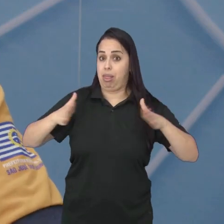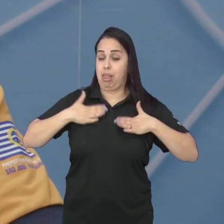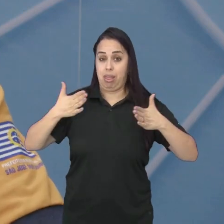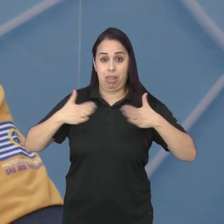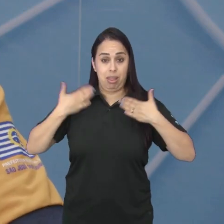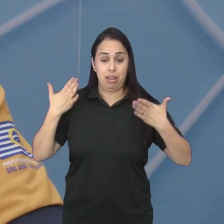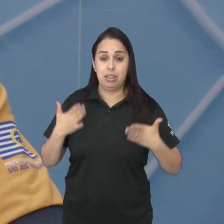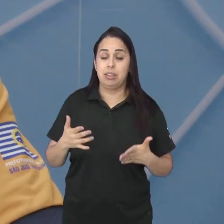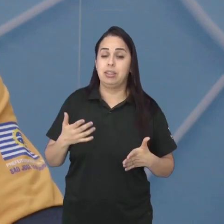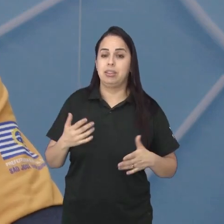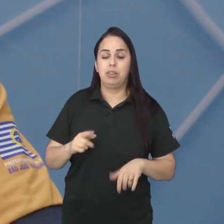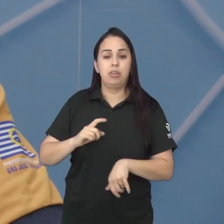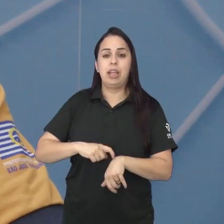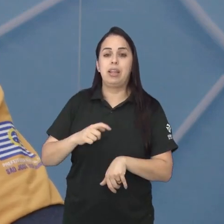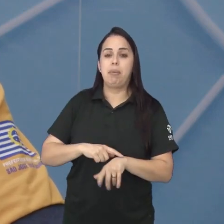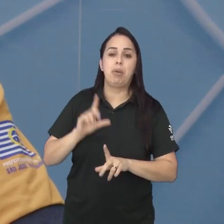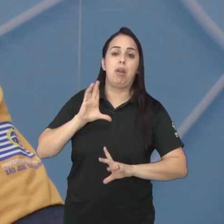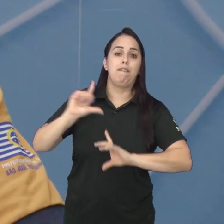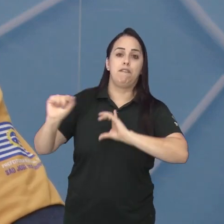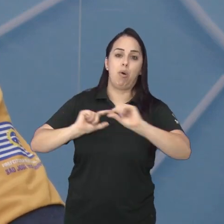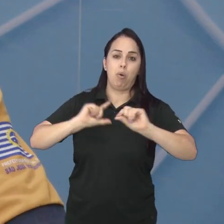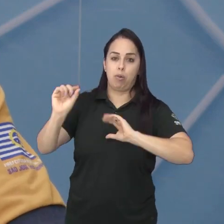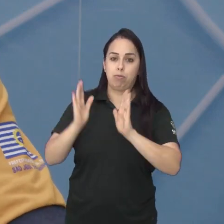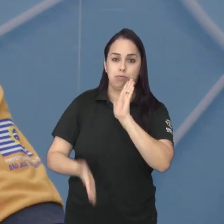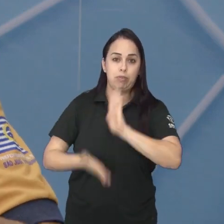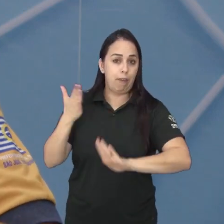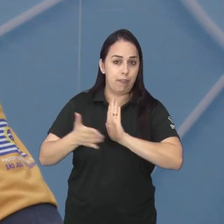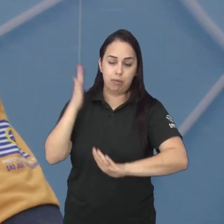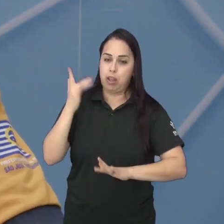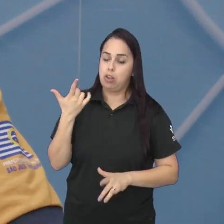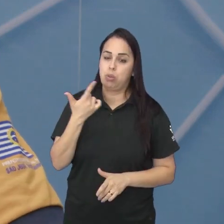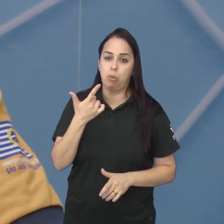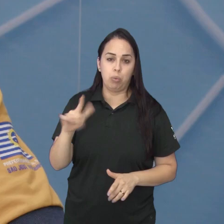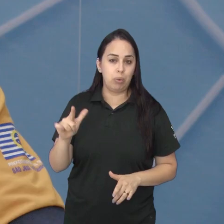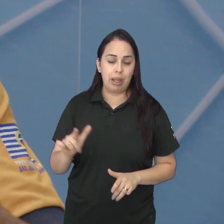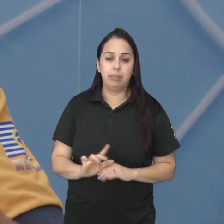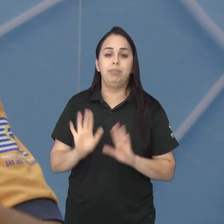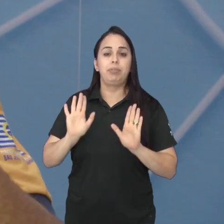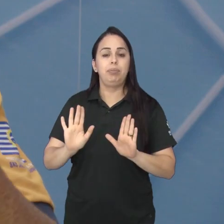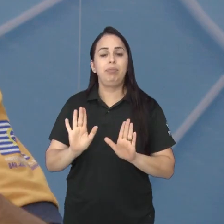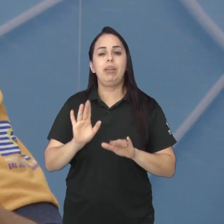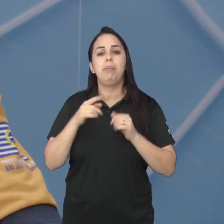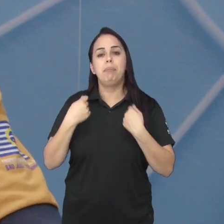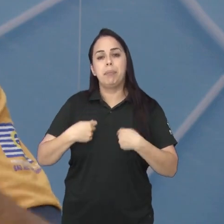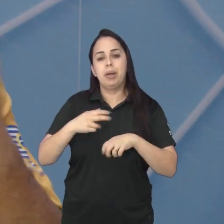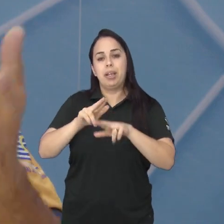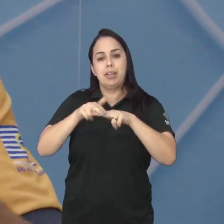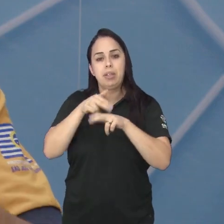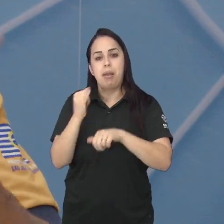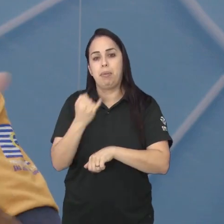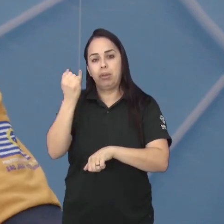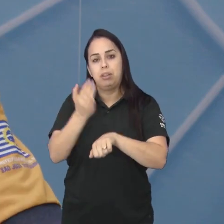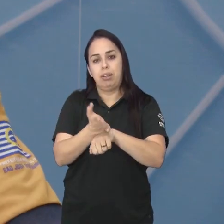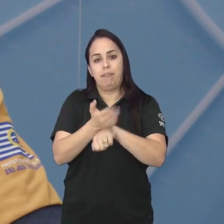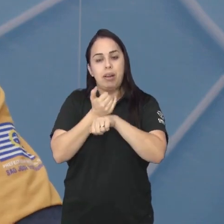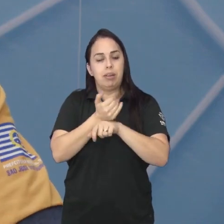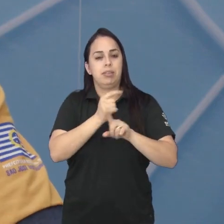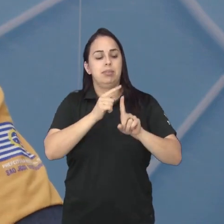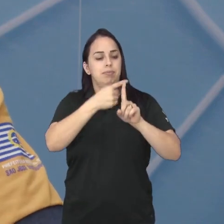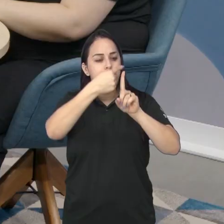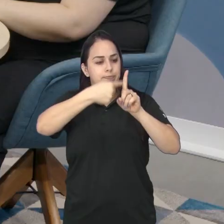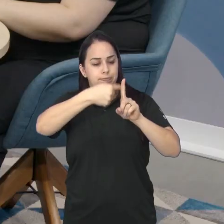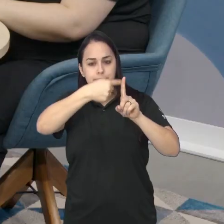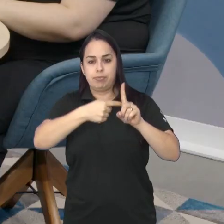alguém nesse local, obviamente que não vai ter tempo de sair se ele não fez uma antecipação do que está acontecendo naquele